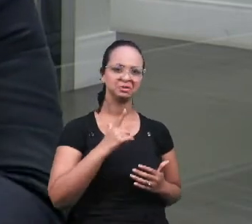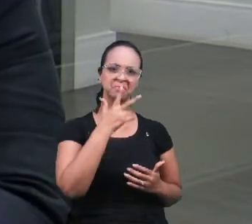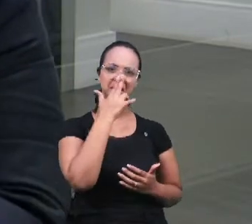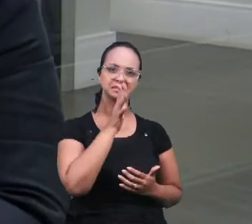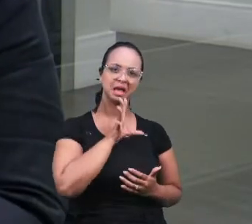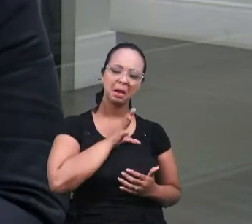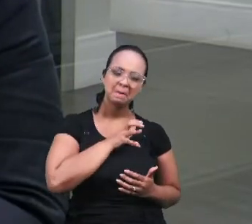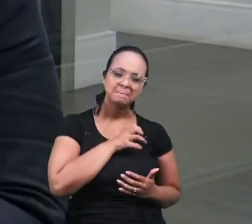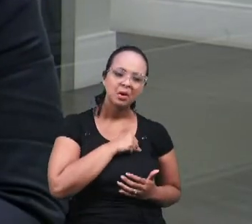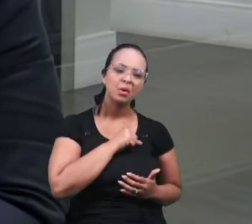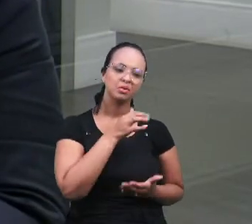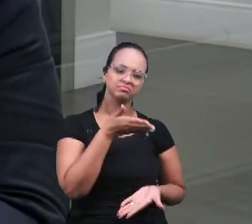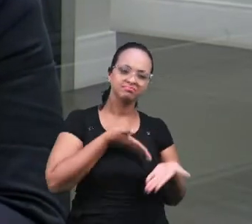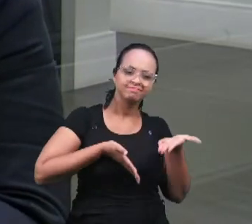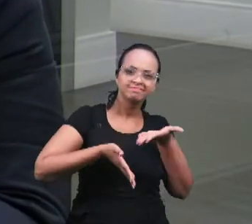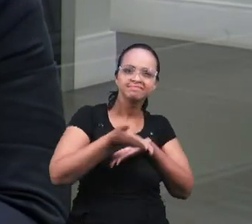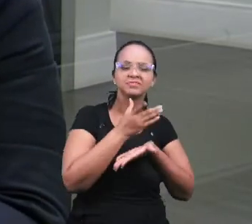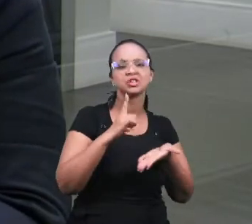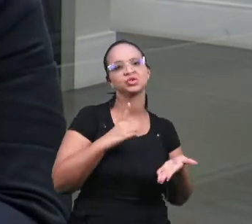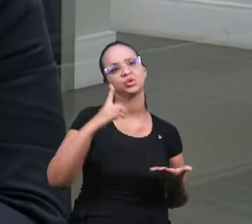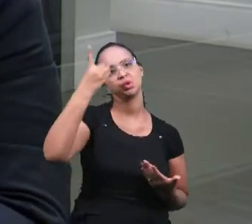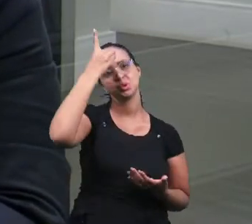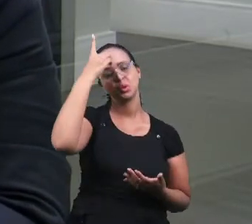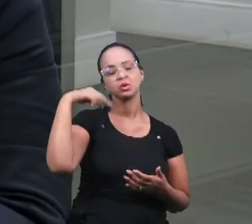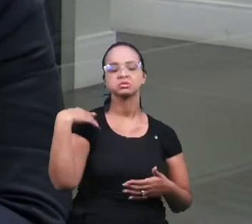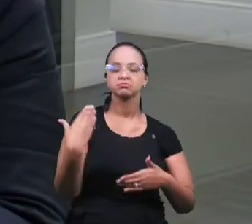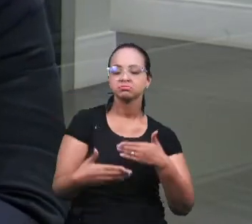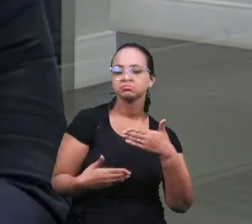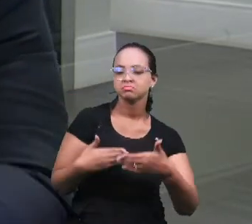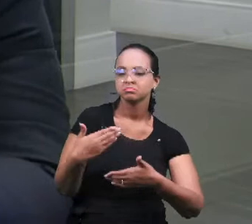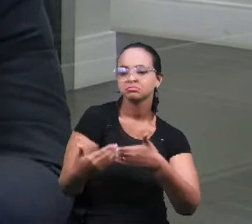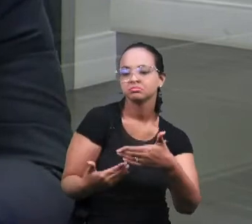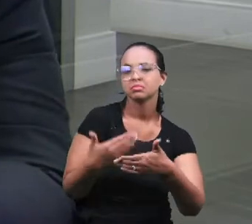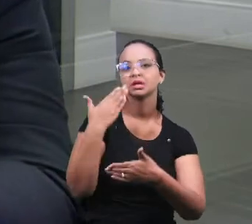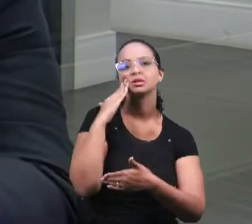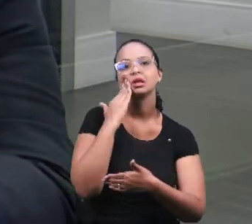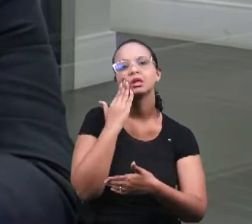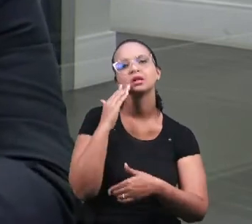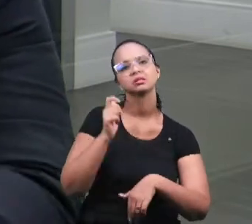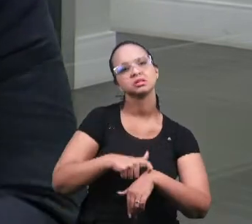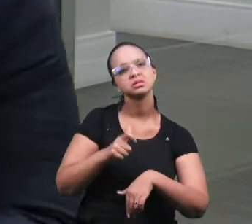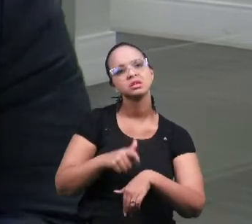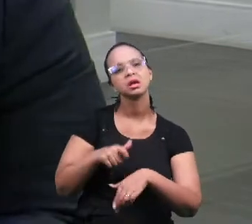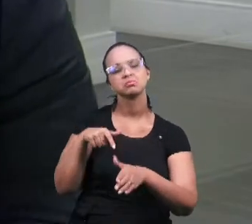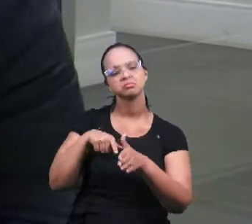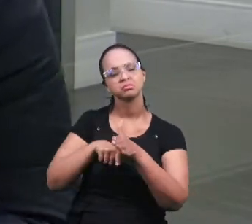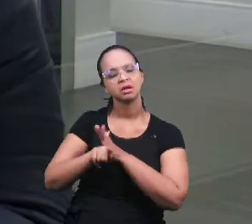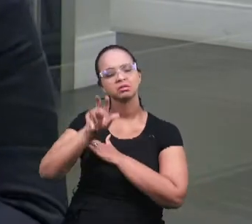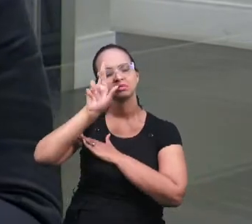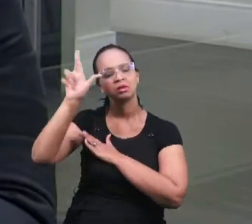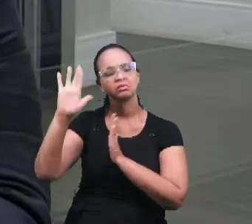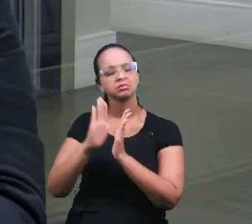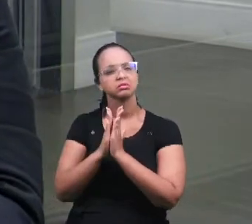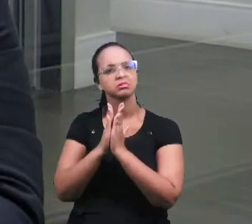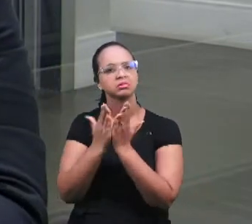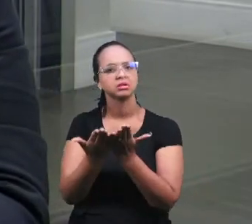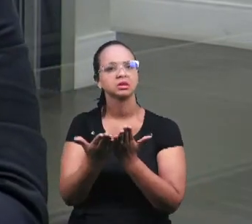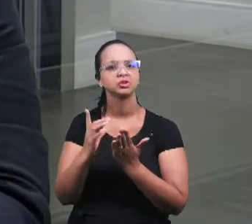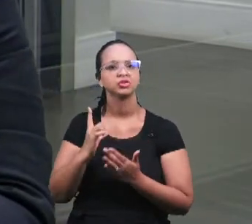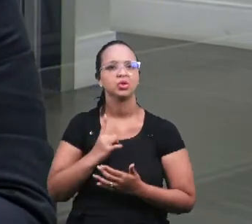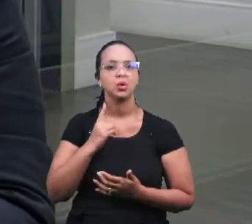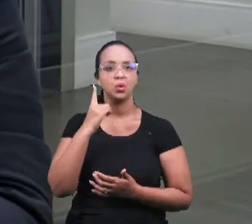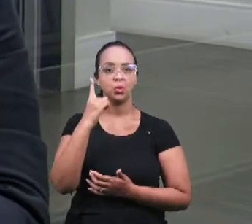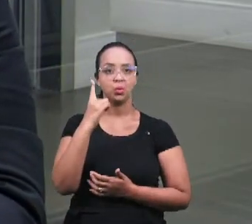amor, né? Entregavam dons, a gente foi entendendo. O Senhor foi falando muitas vezes quando eu abri a palavra, né? Eu fui ordenado com 1 ano e